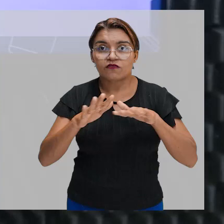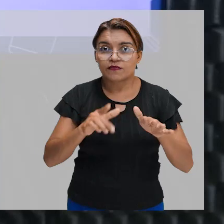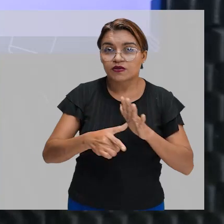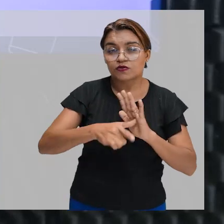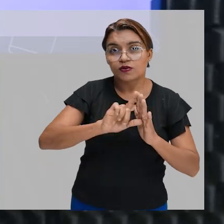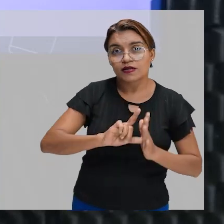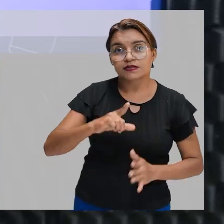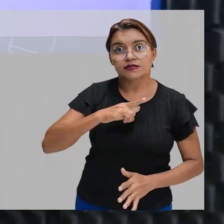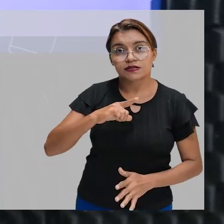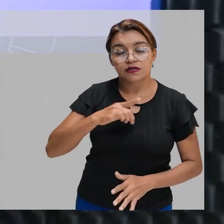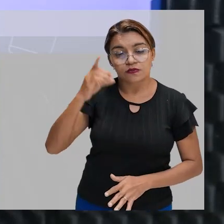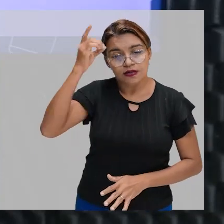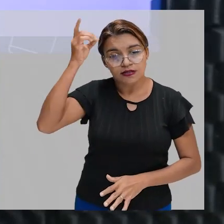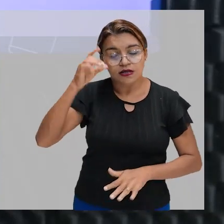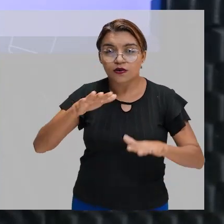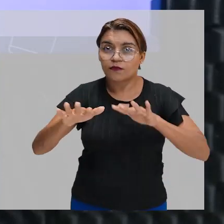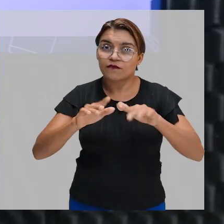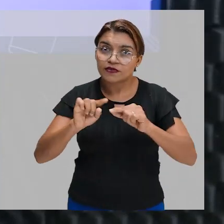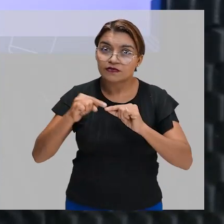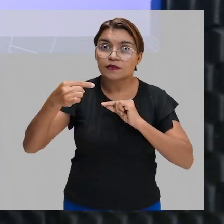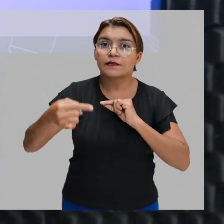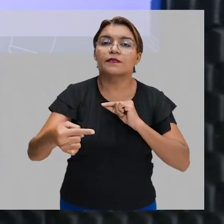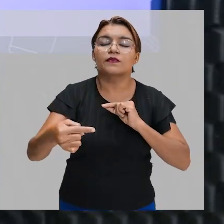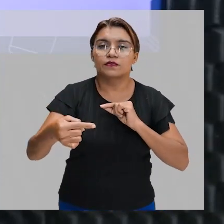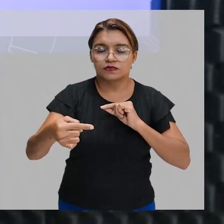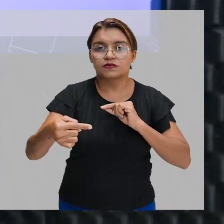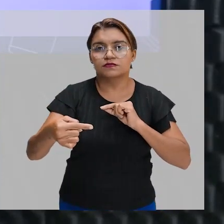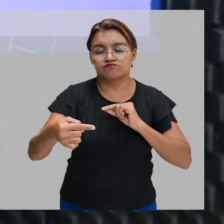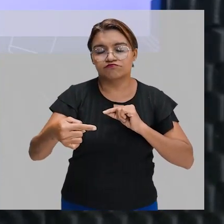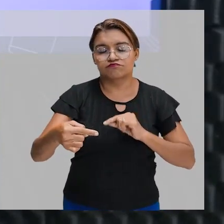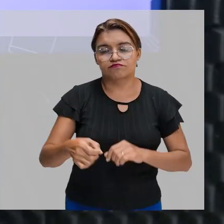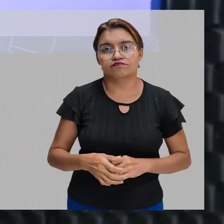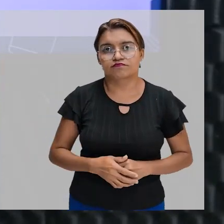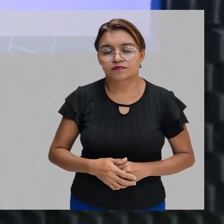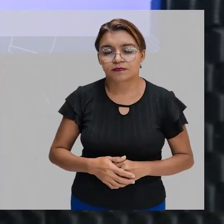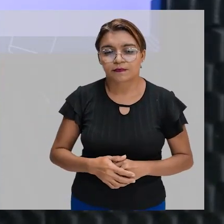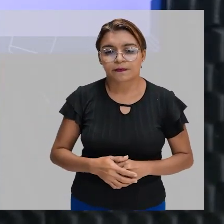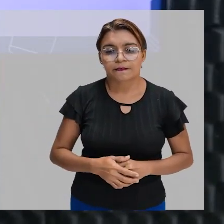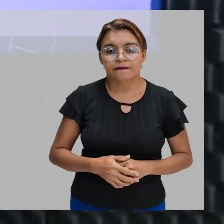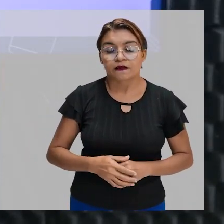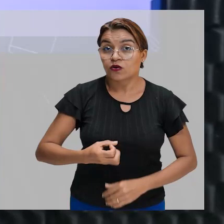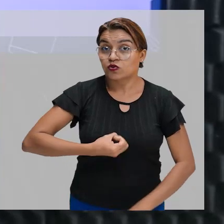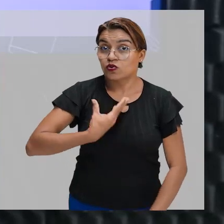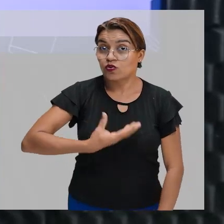uma ideia de como é o movimento seguinte né fazendo essa transposição trovadorismo